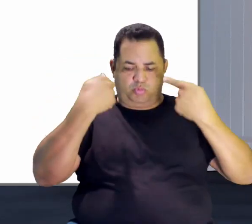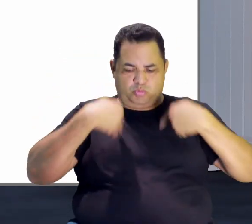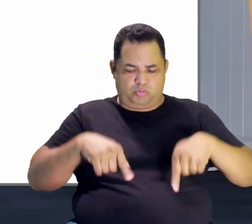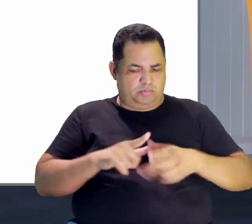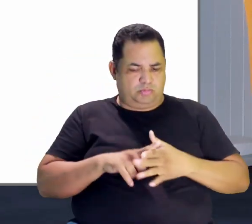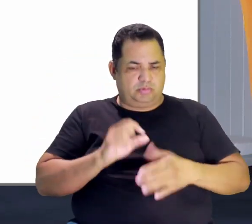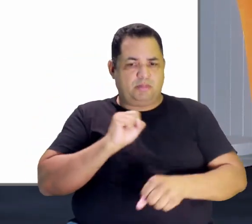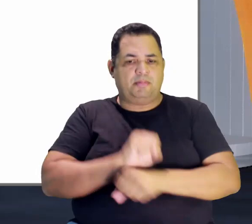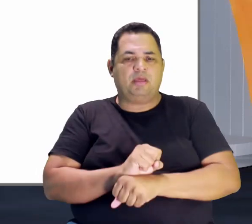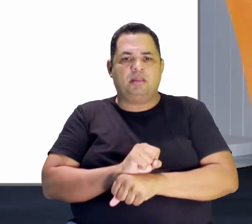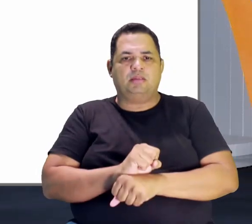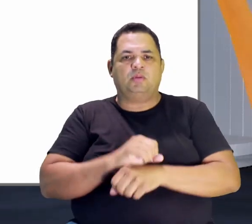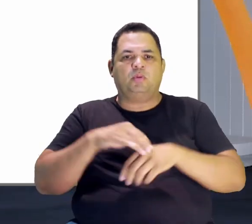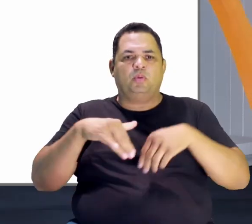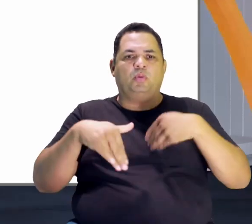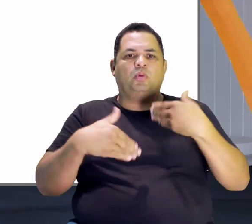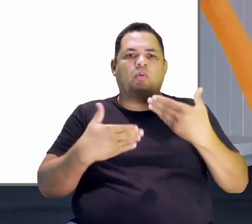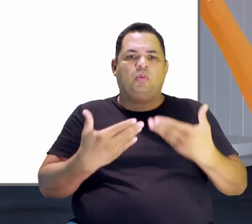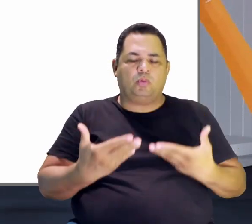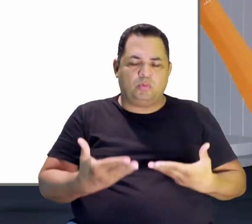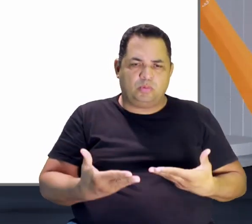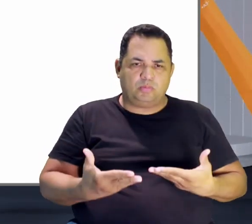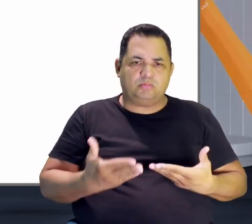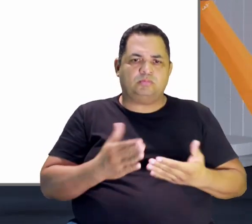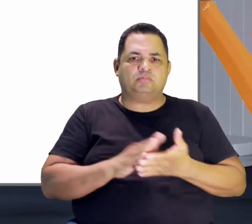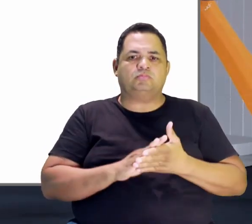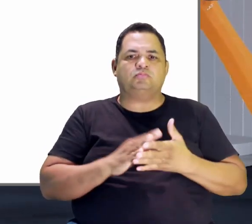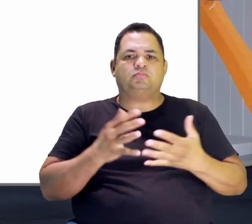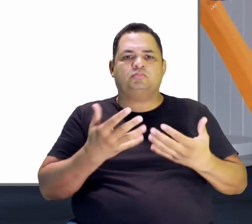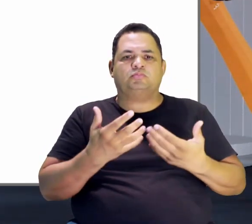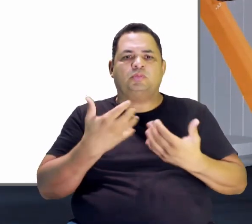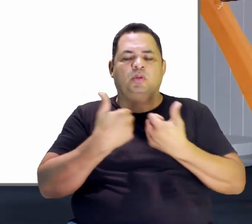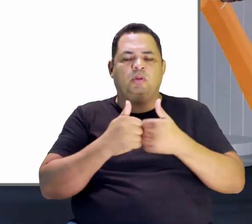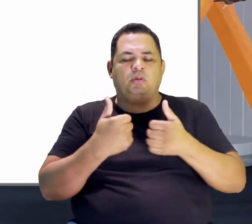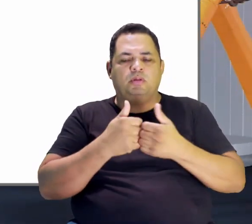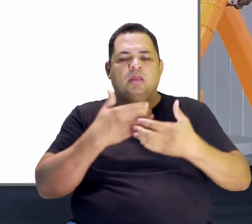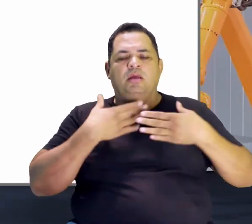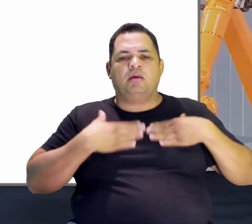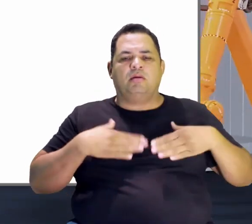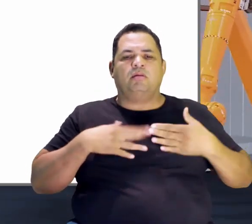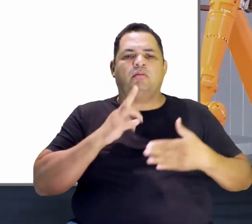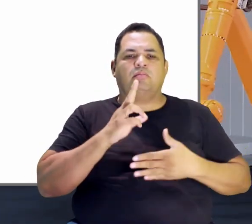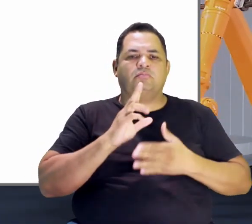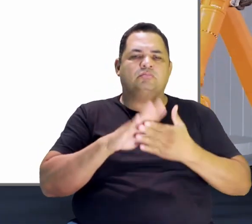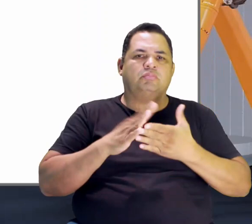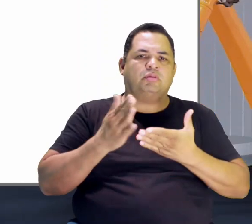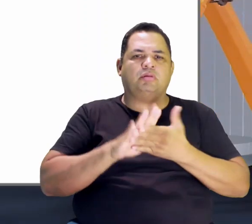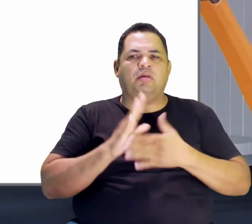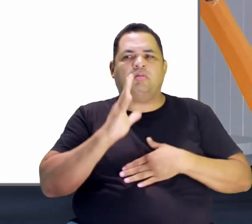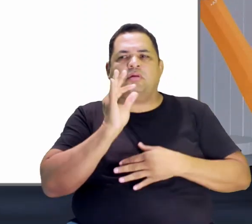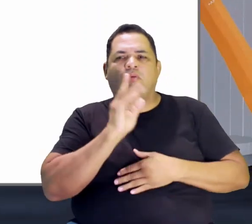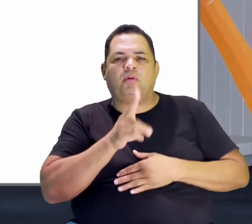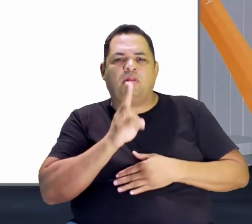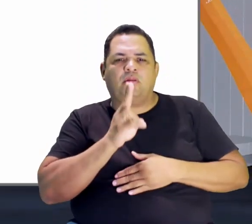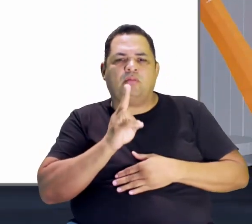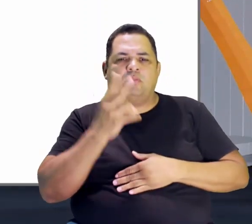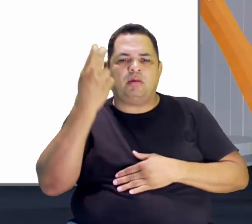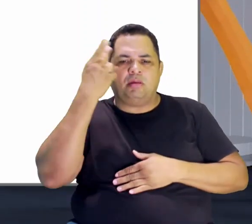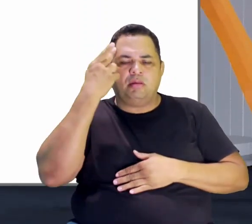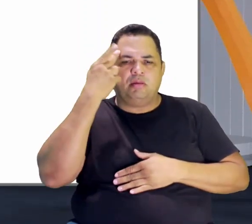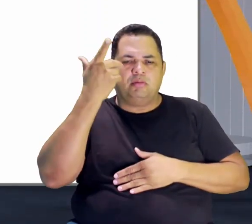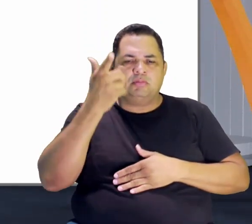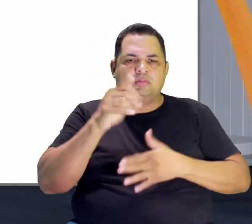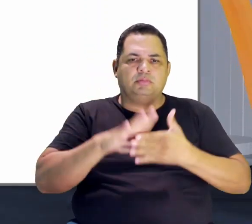foi. Quando o ônibus rapidinho ali entra na velocidade, acalma, a velocidade não fica arrancando mais, mudando a velocidade,